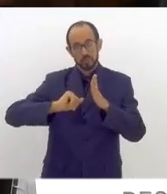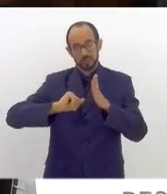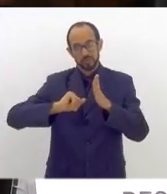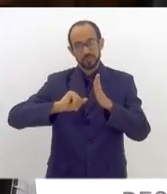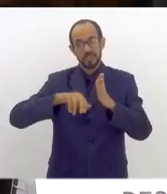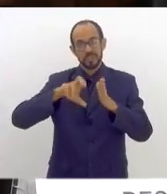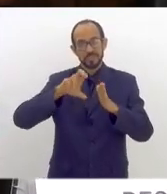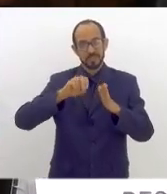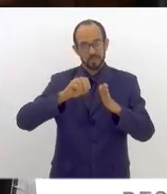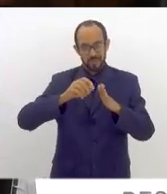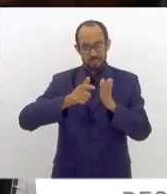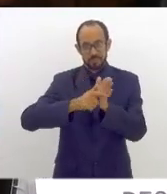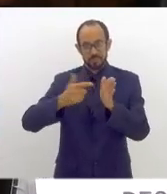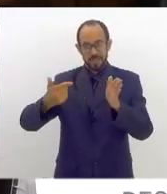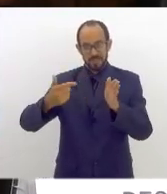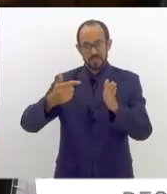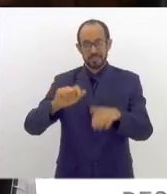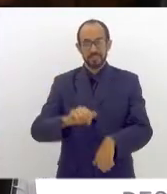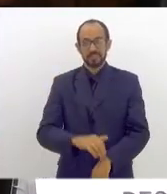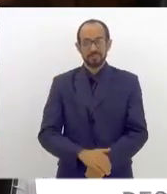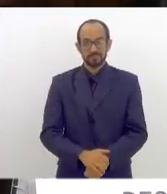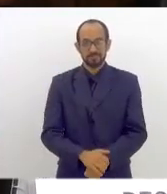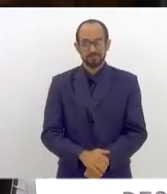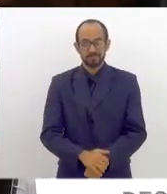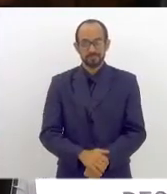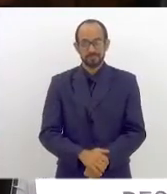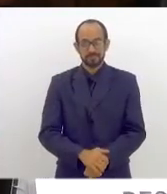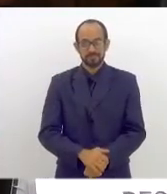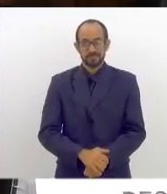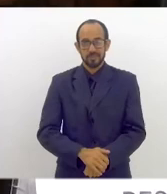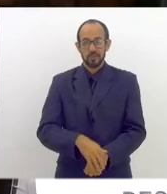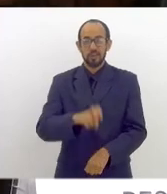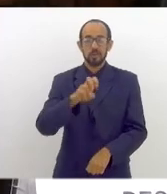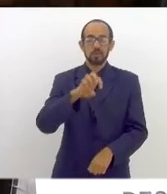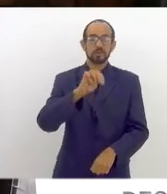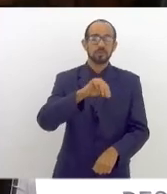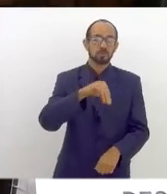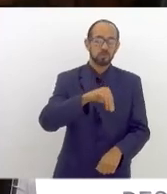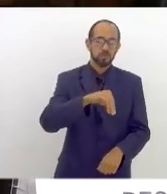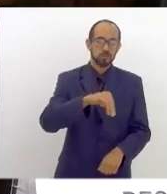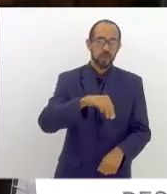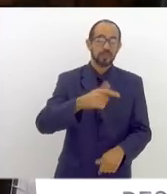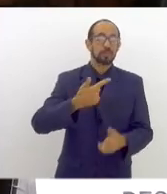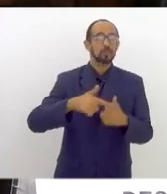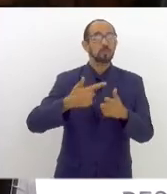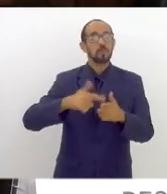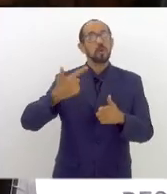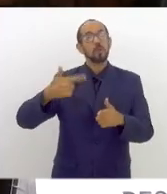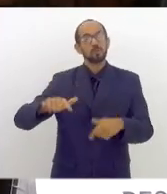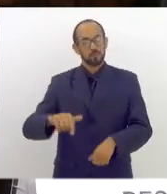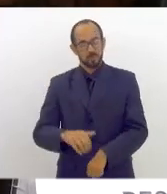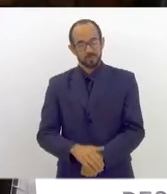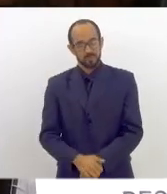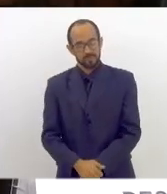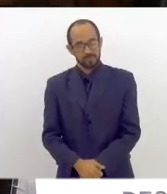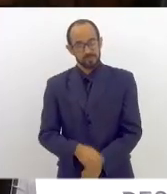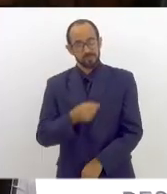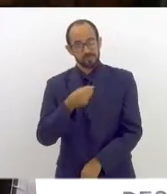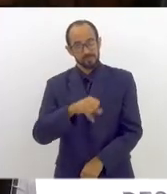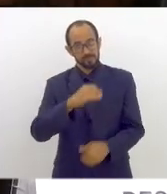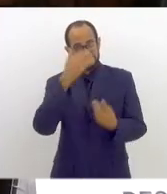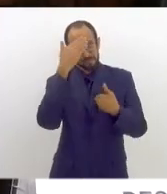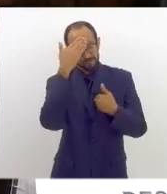a 50 e vou ficar com 5 minutos aí vem outro problema se eu for agradecer